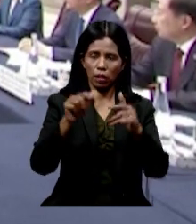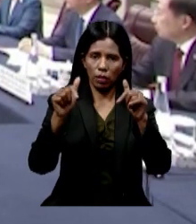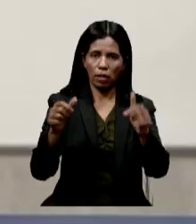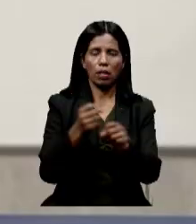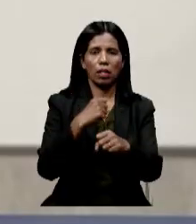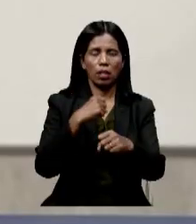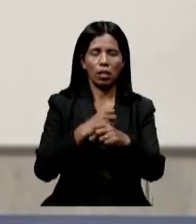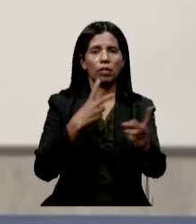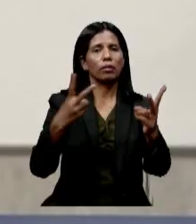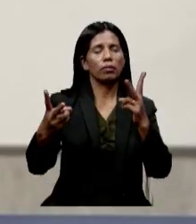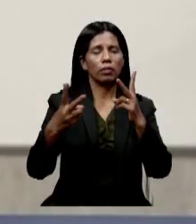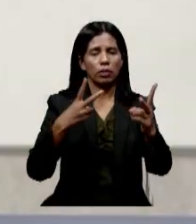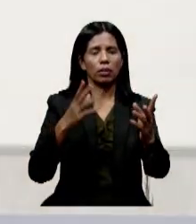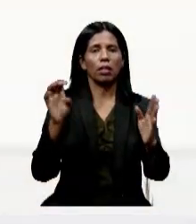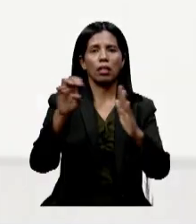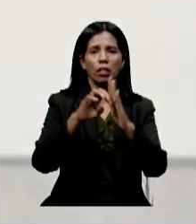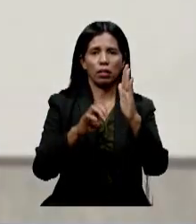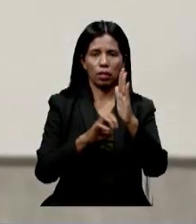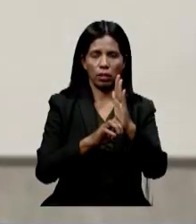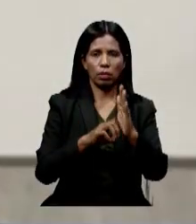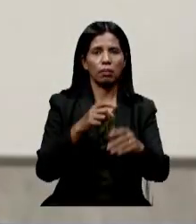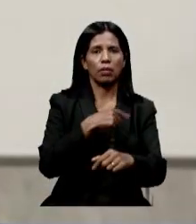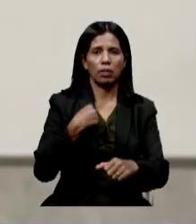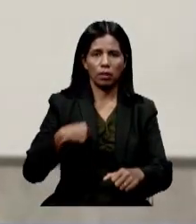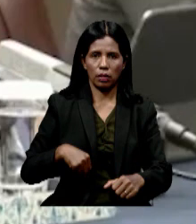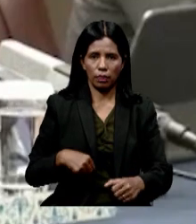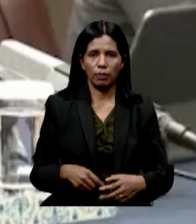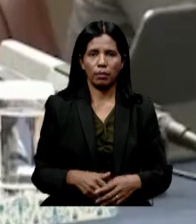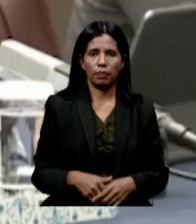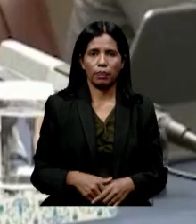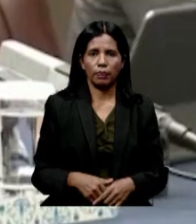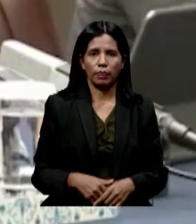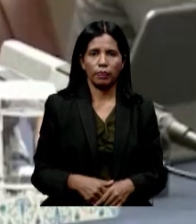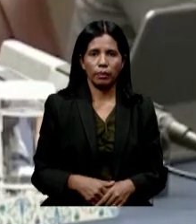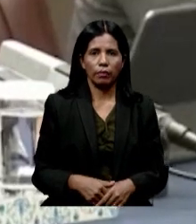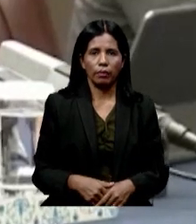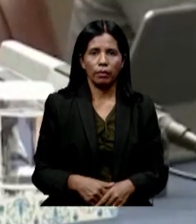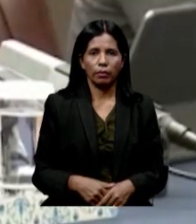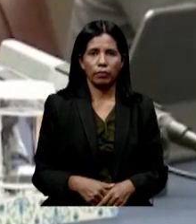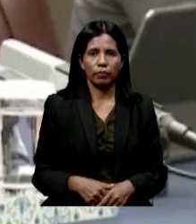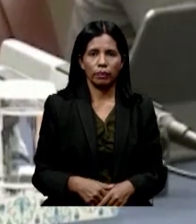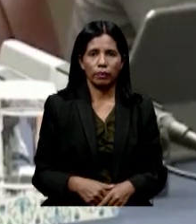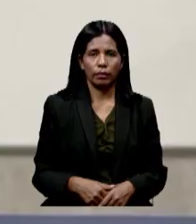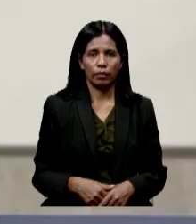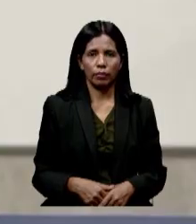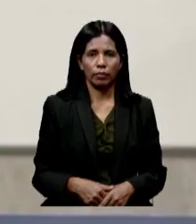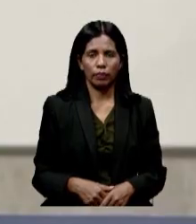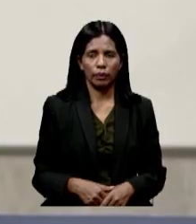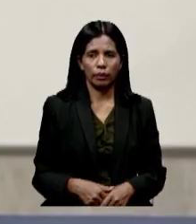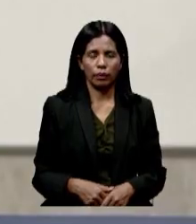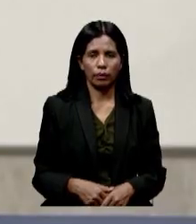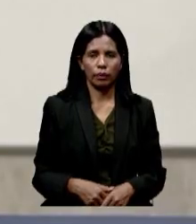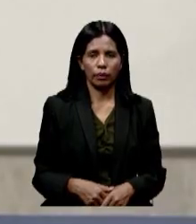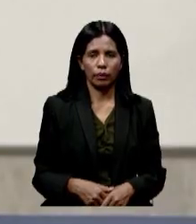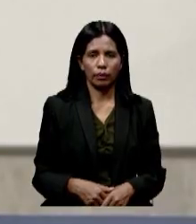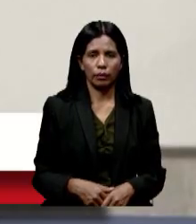mos visita estado vacina. Kai hua chu xi Chengdu da yin hui kai mu shi. Xu nian wo